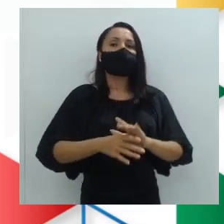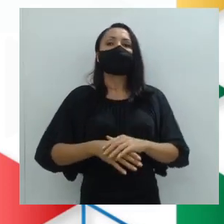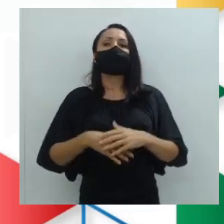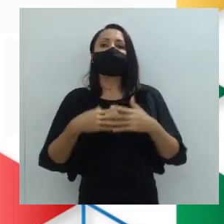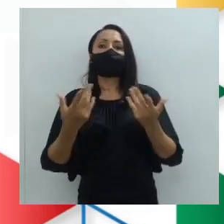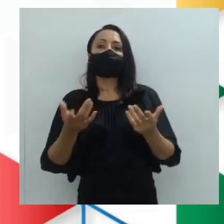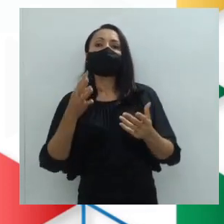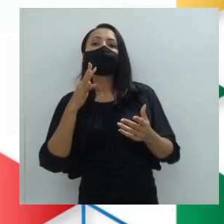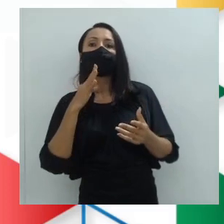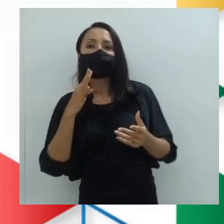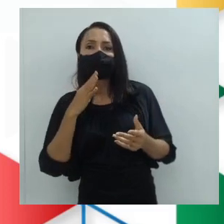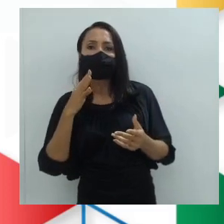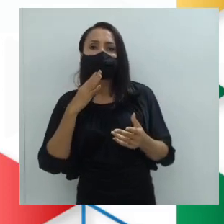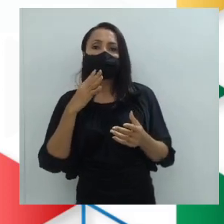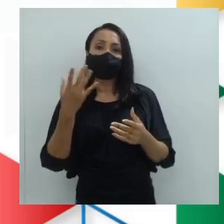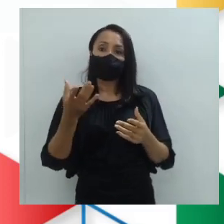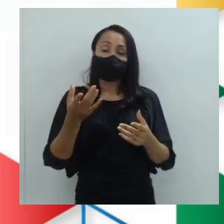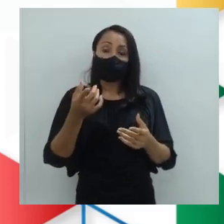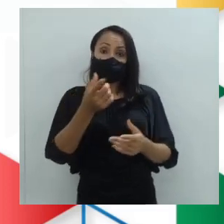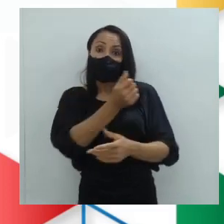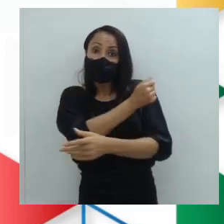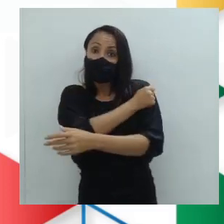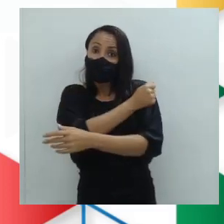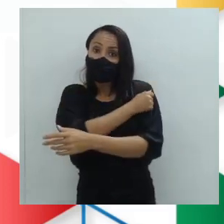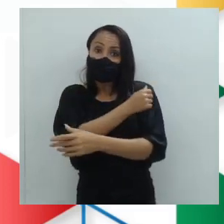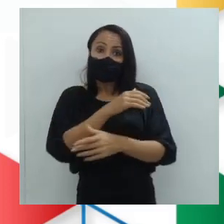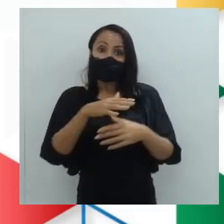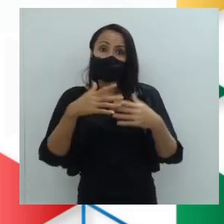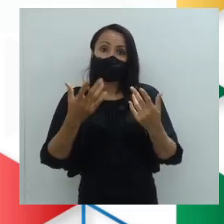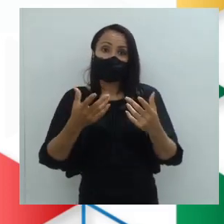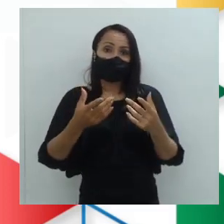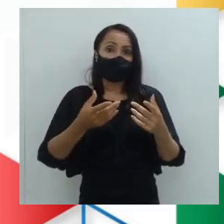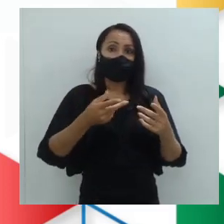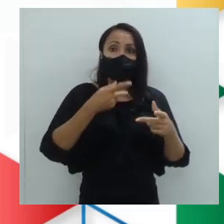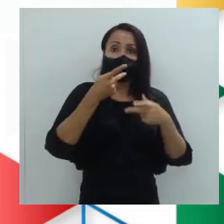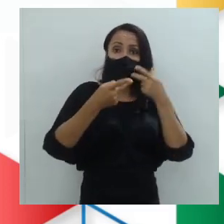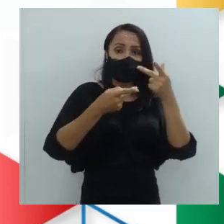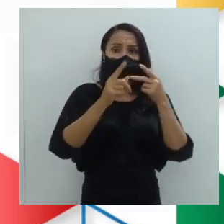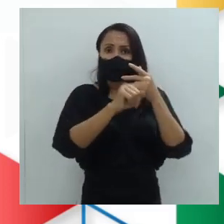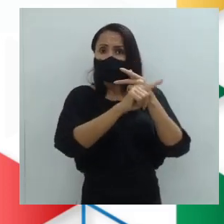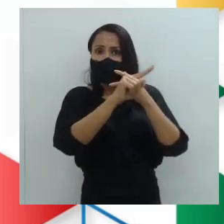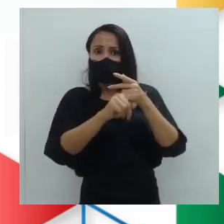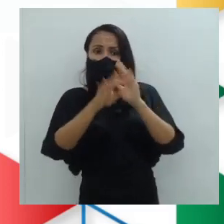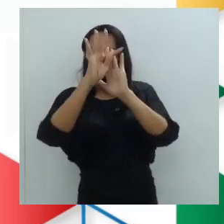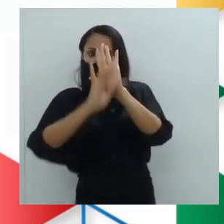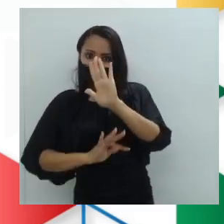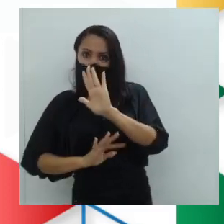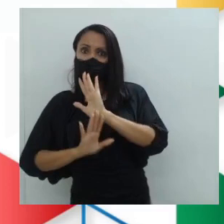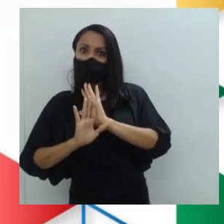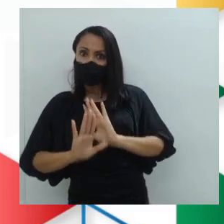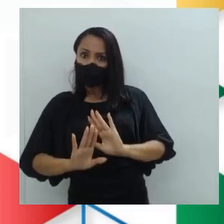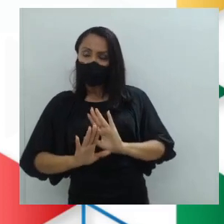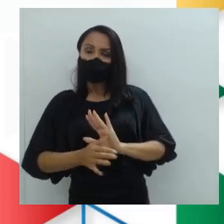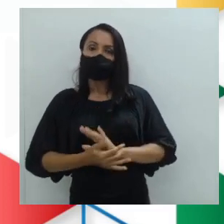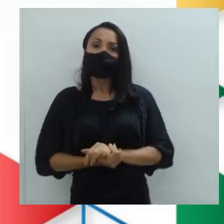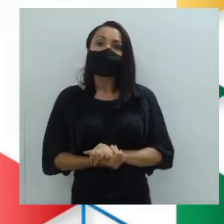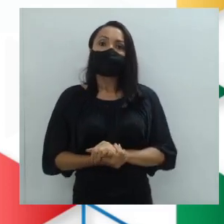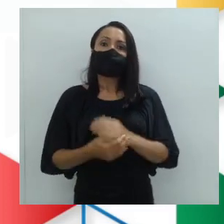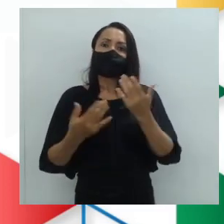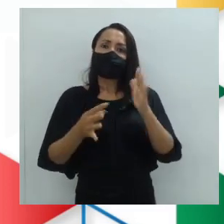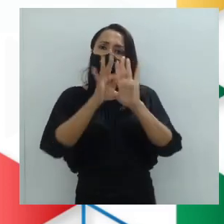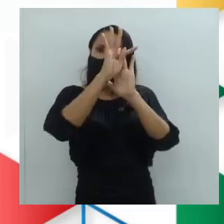Vamos conhecer, viu, estudante, aquilo que é não dito dentro de um texto. Escutem só. Em um